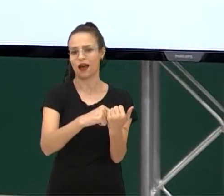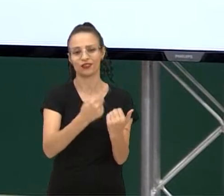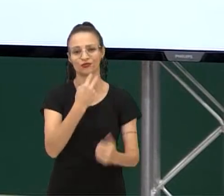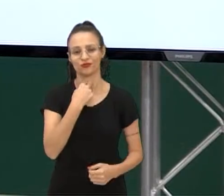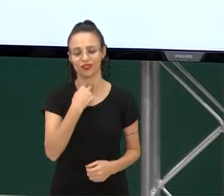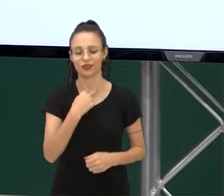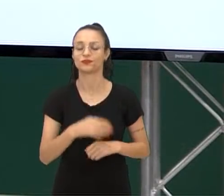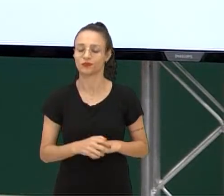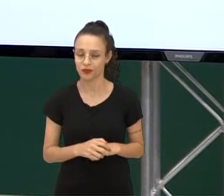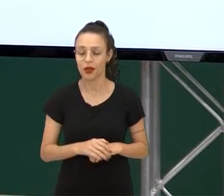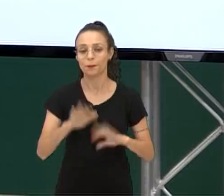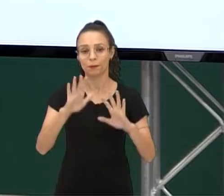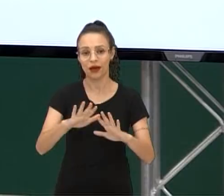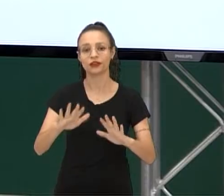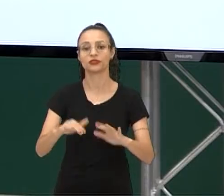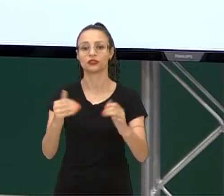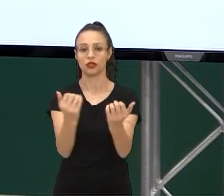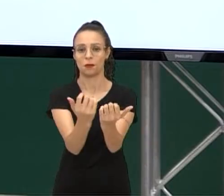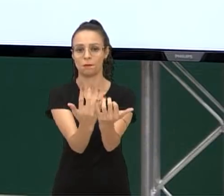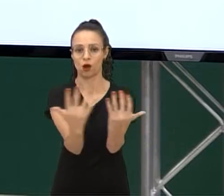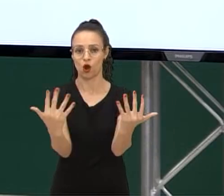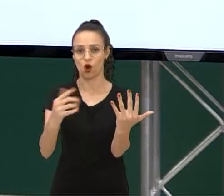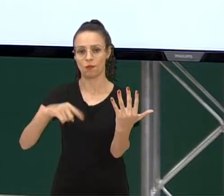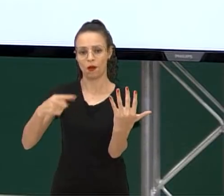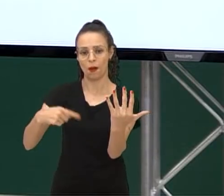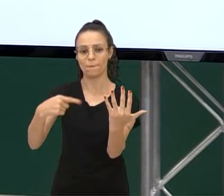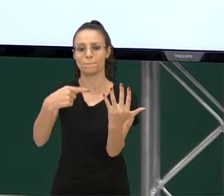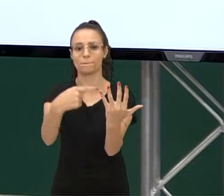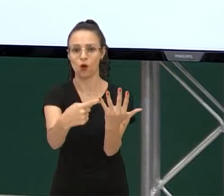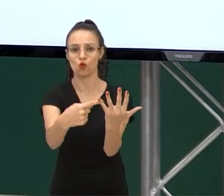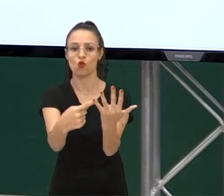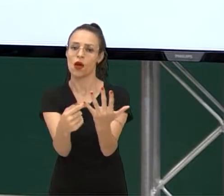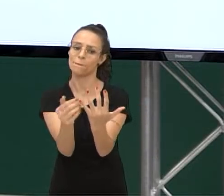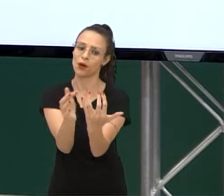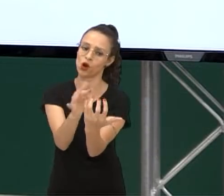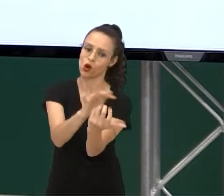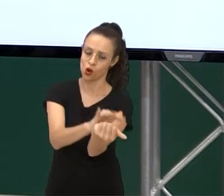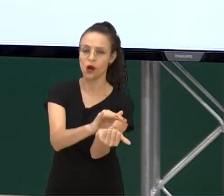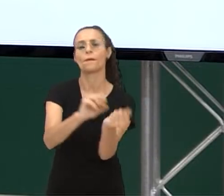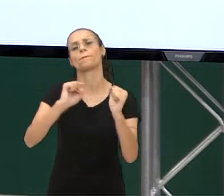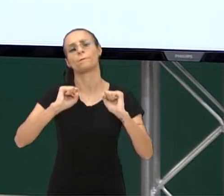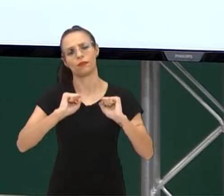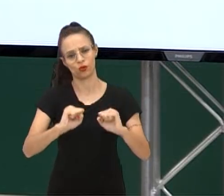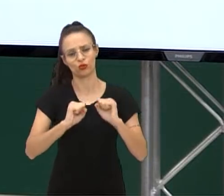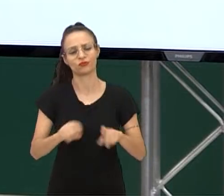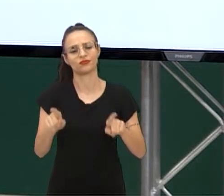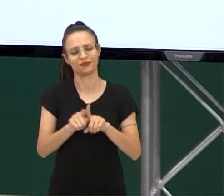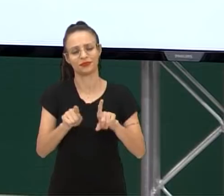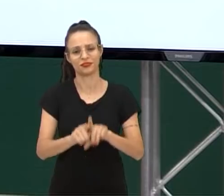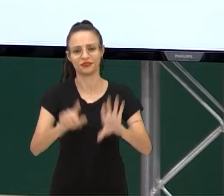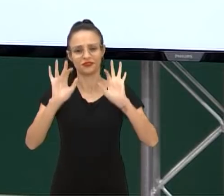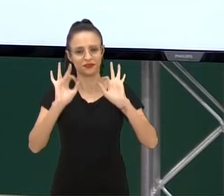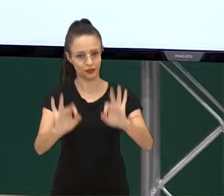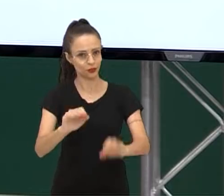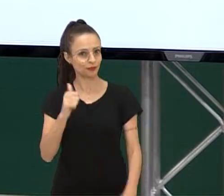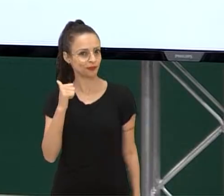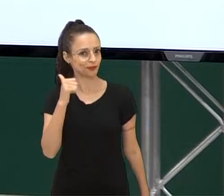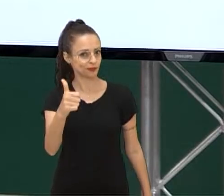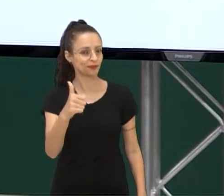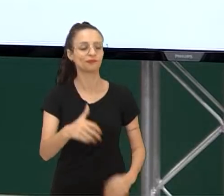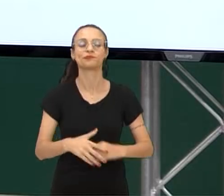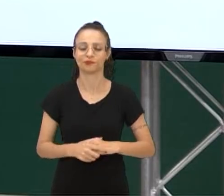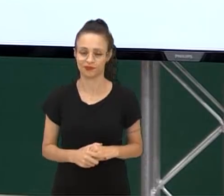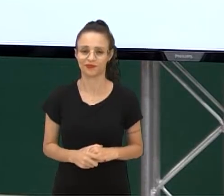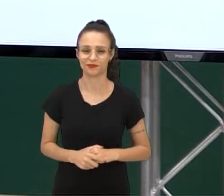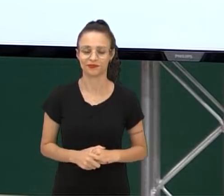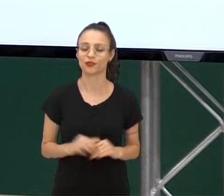derrubar, também não vale. Mas se ela bate em um pino e, consequentemente, esse pino acaba derrubando outros, aí é lançamento válido. Todos esses